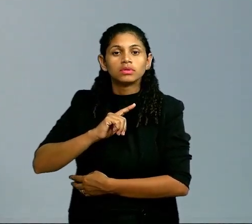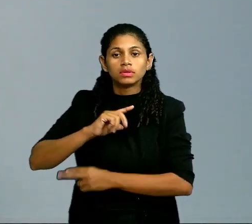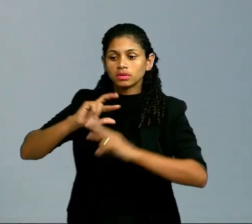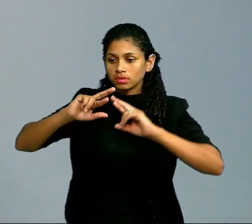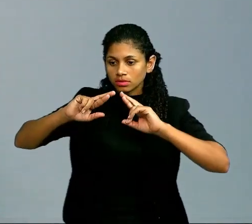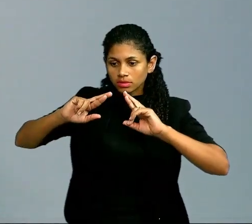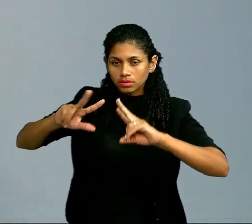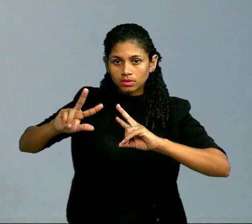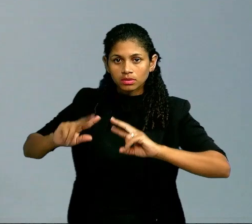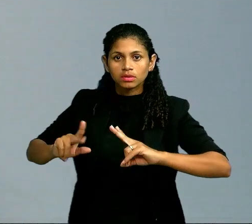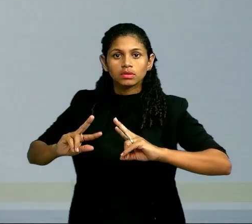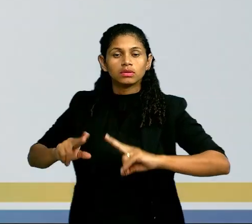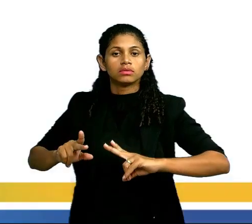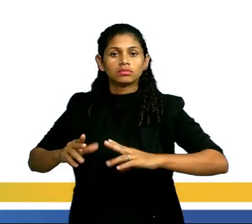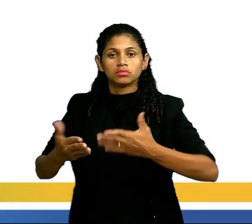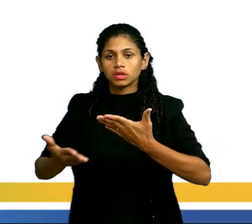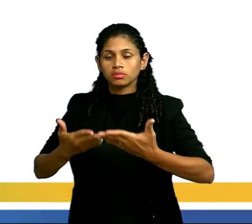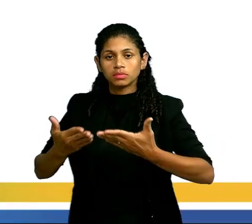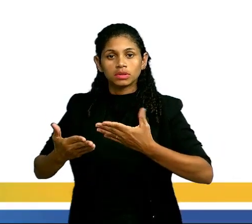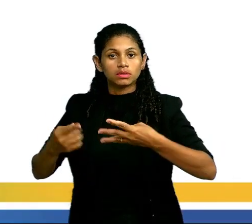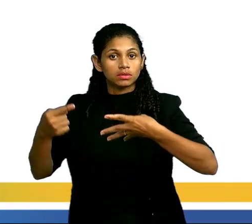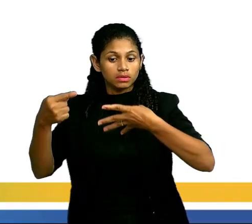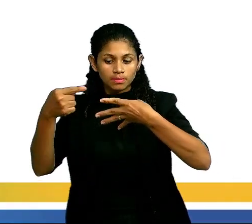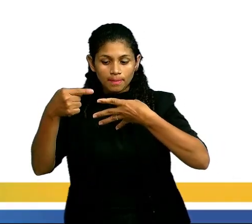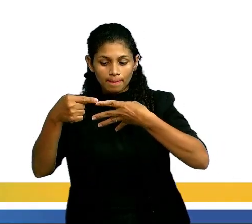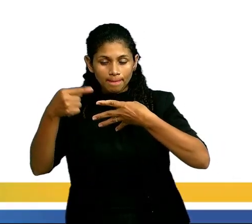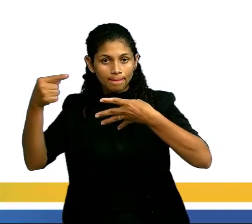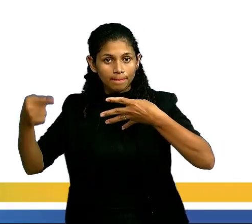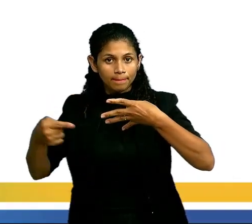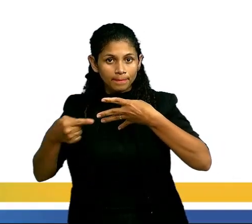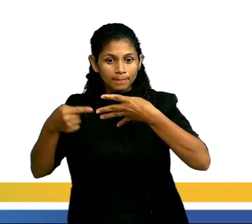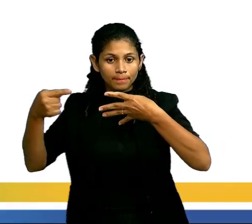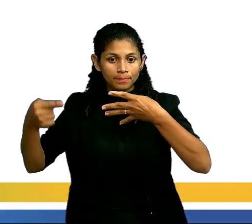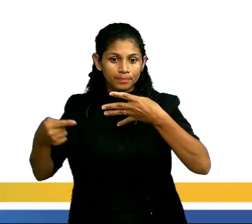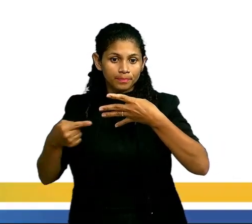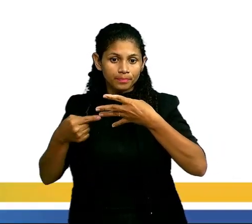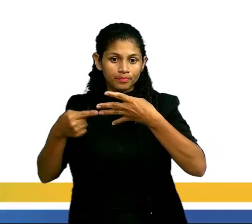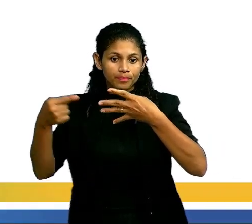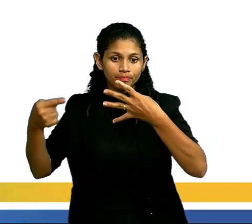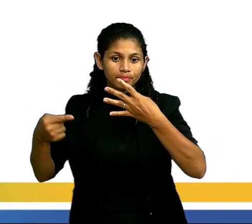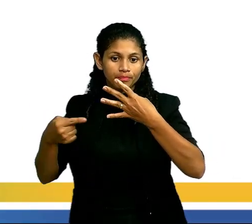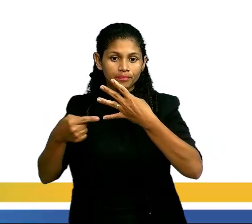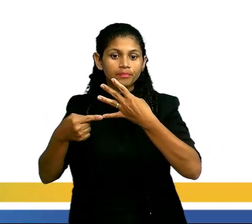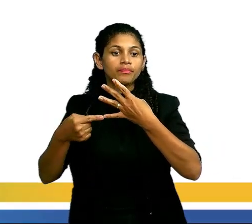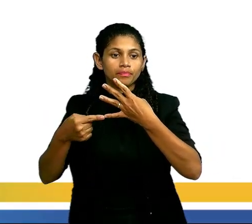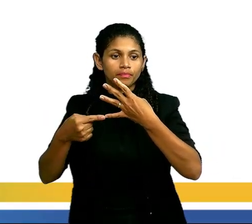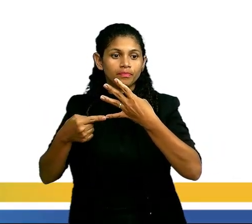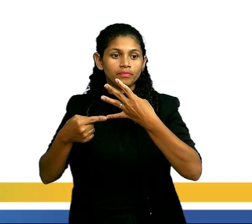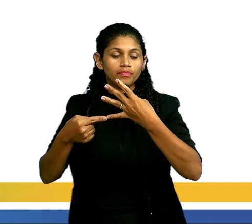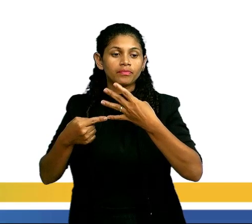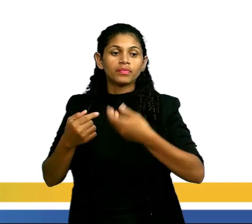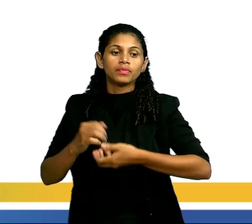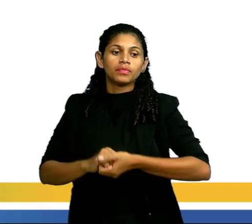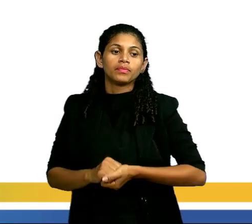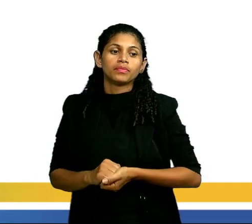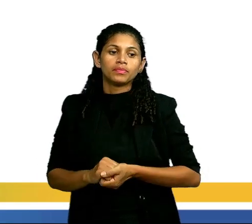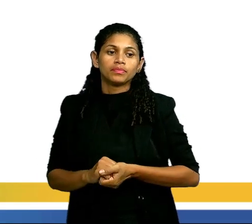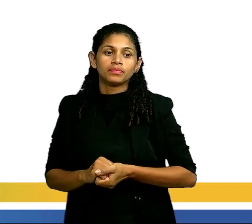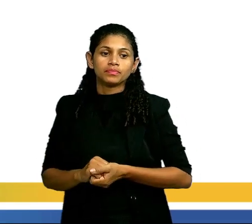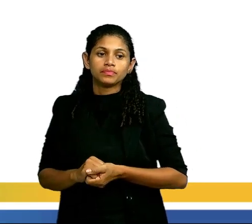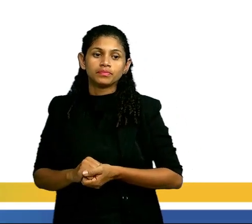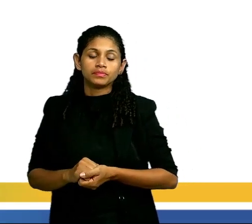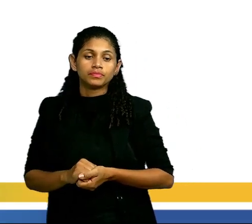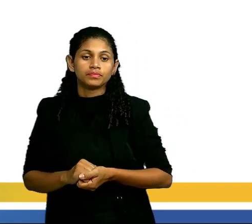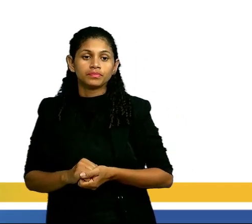ligação que ele está fazendo. Então olha só, se um átomo de carbono ele faz ligação simples, ele vai ser um átomo